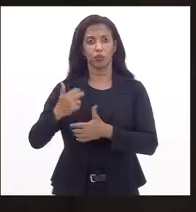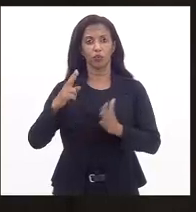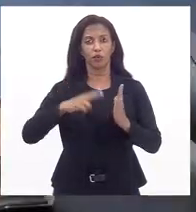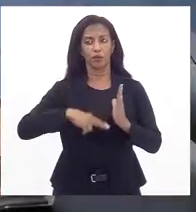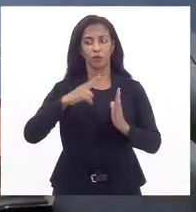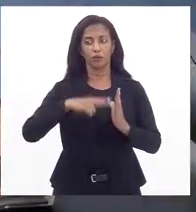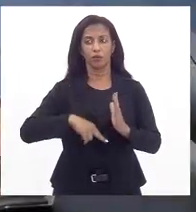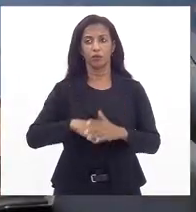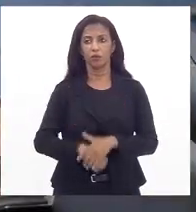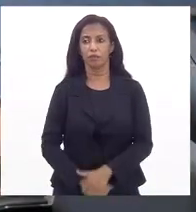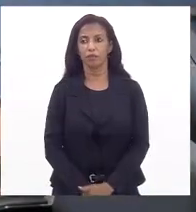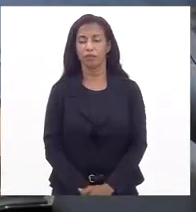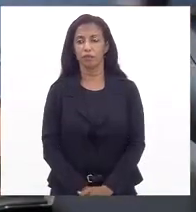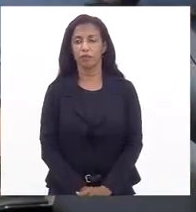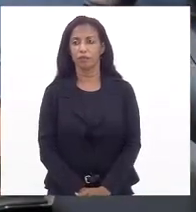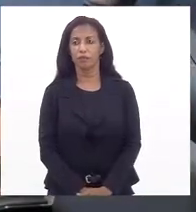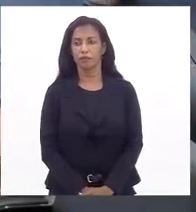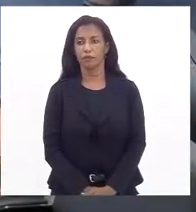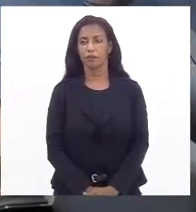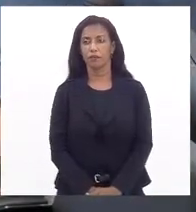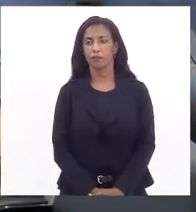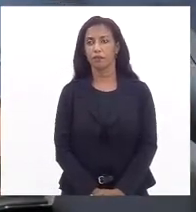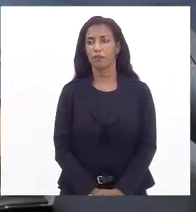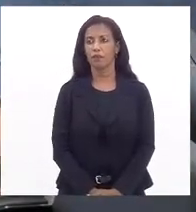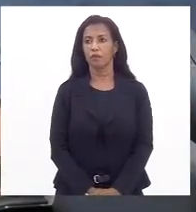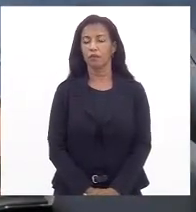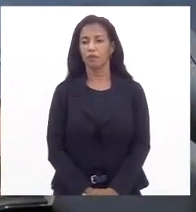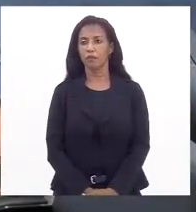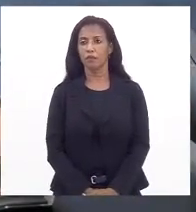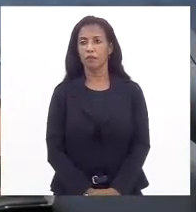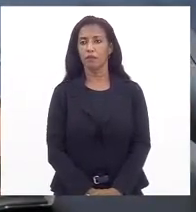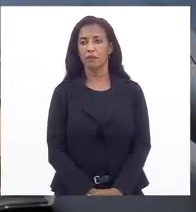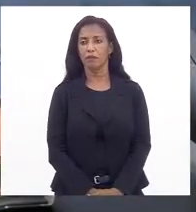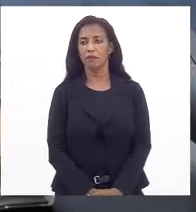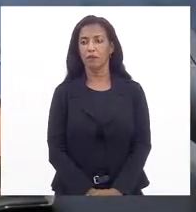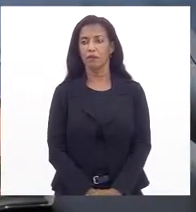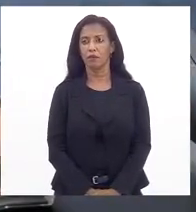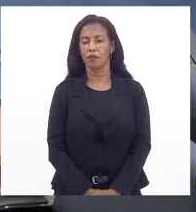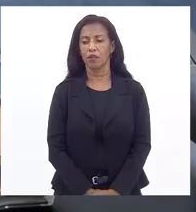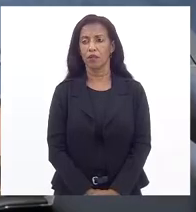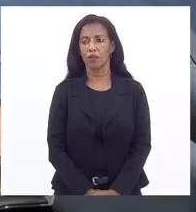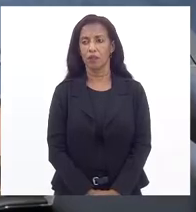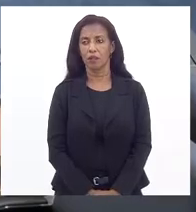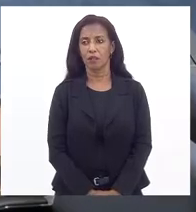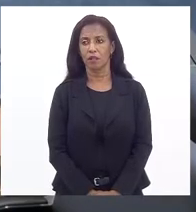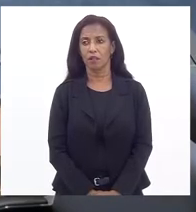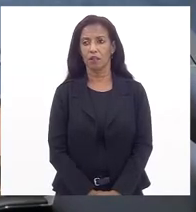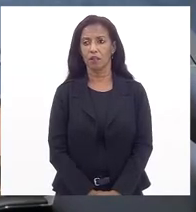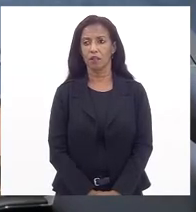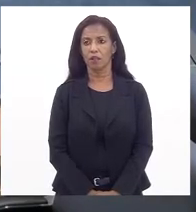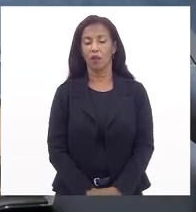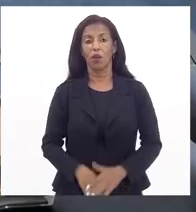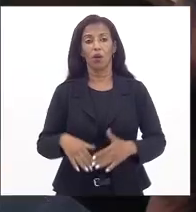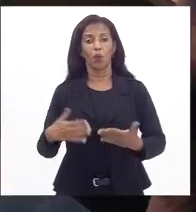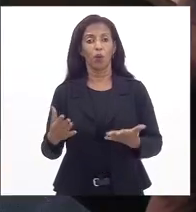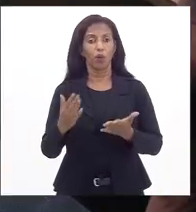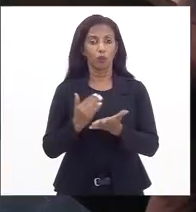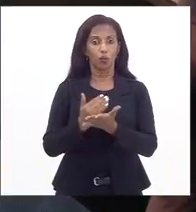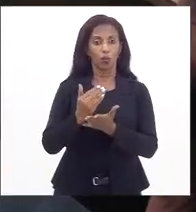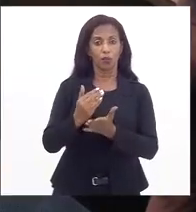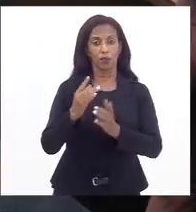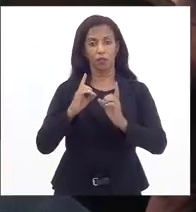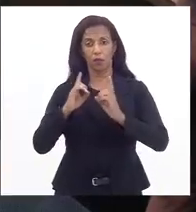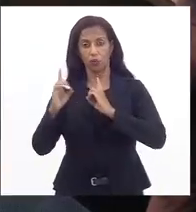presidente e tem um projeto de lei antes dele na frente não Ok mas quando iniciamos os debates